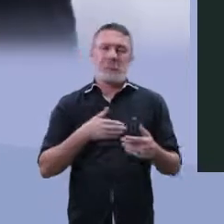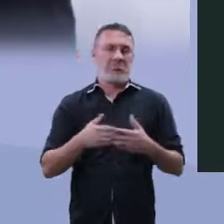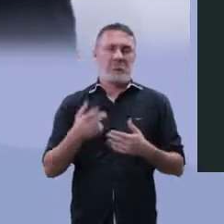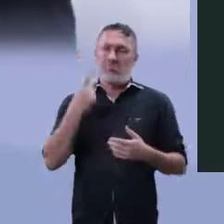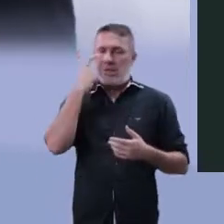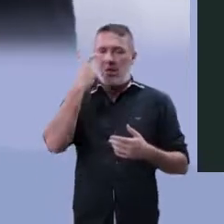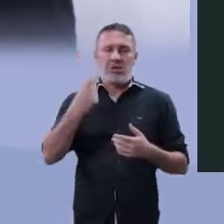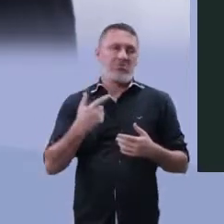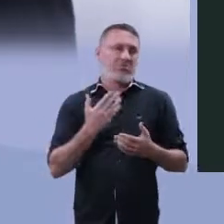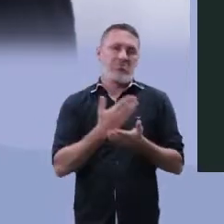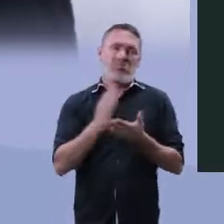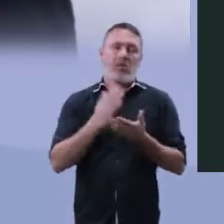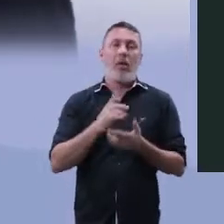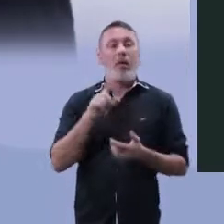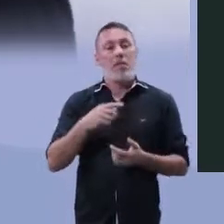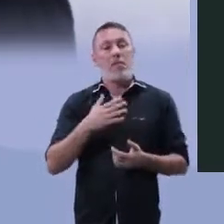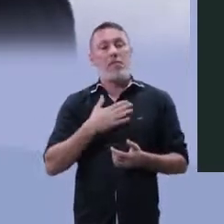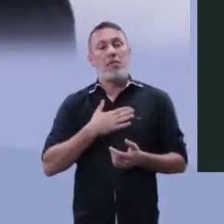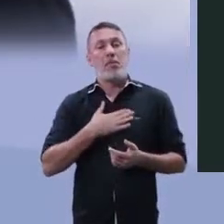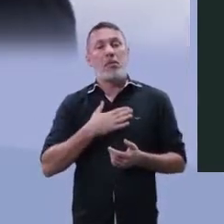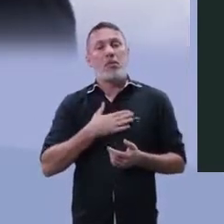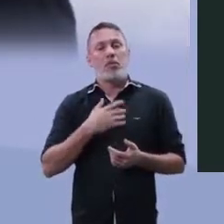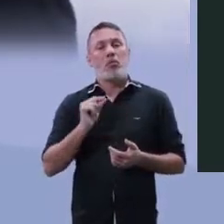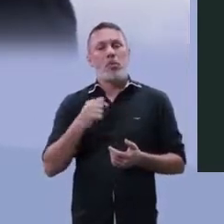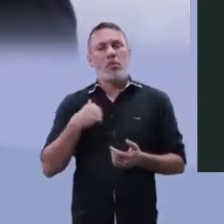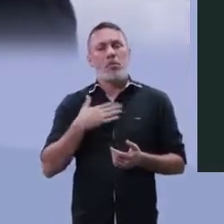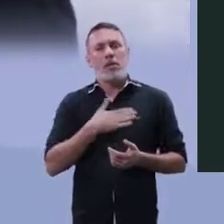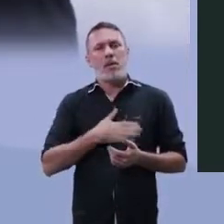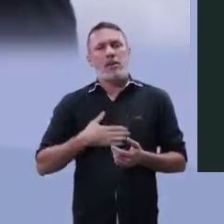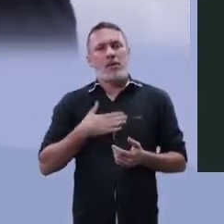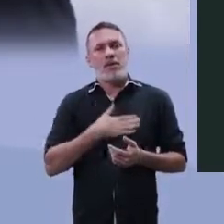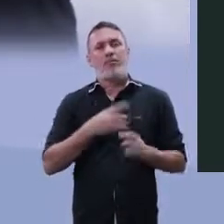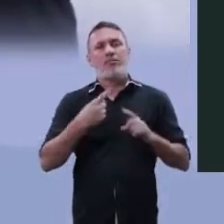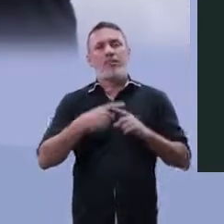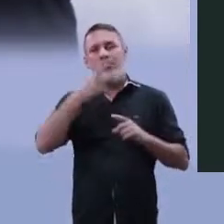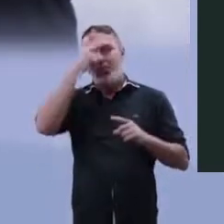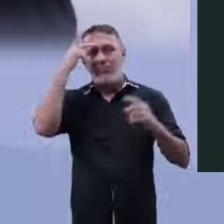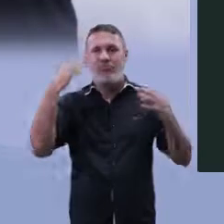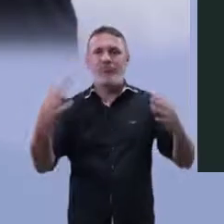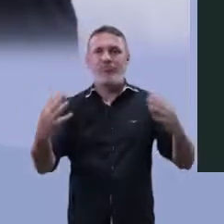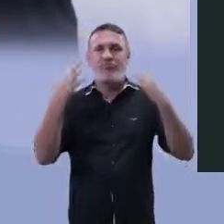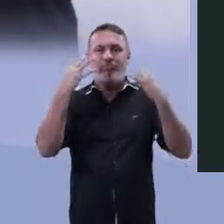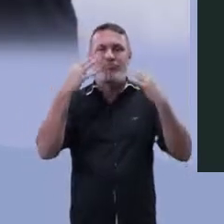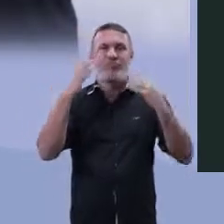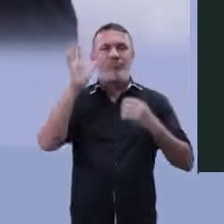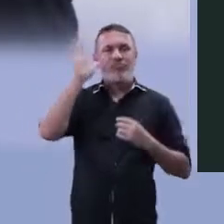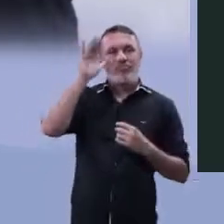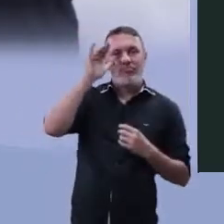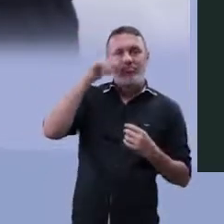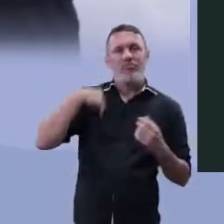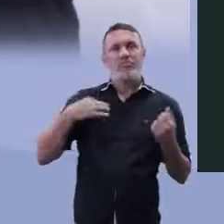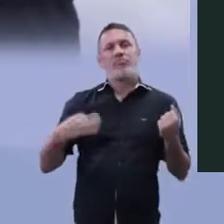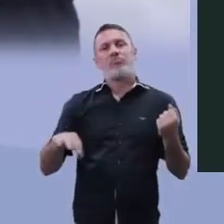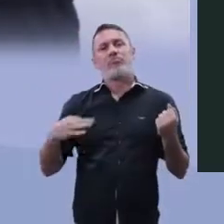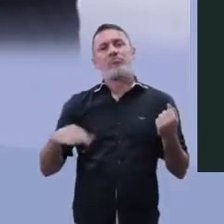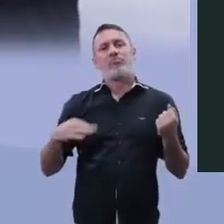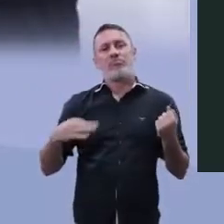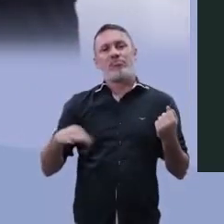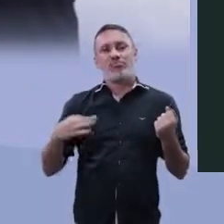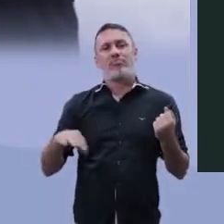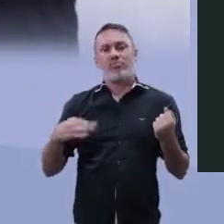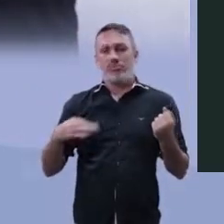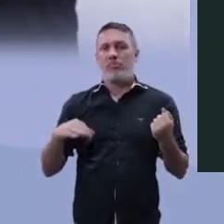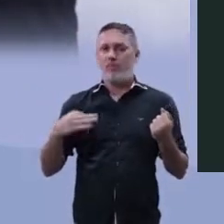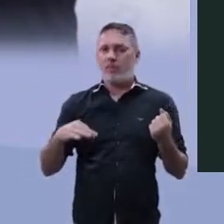transformar em dinheiro ou não, não interessa. O prazer, o meu prazer, é exatamente saber que tem